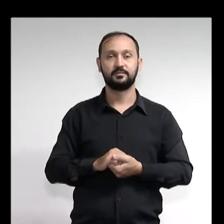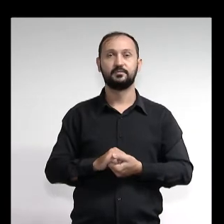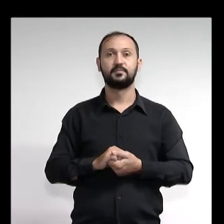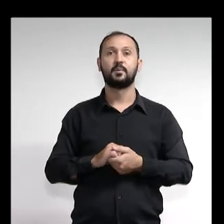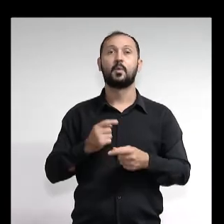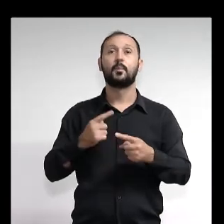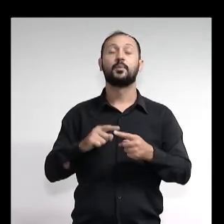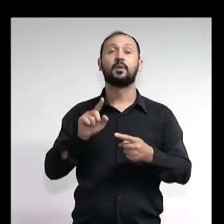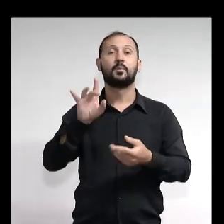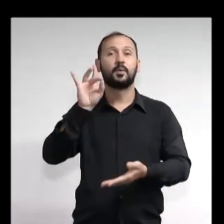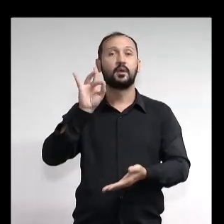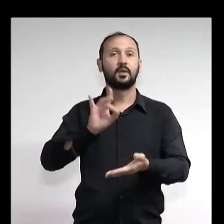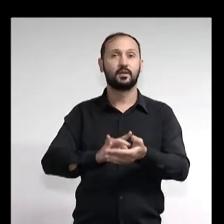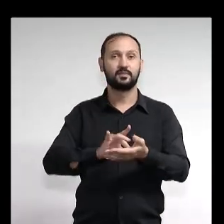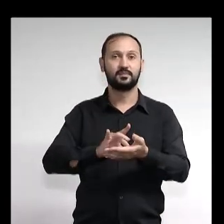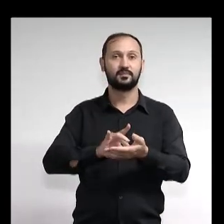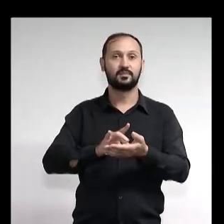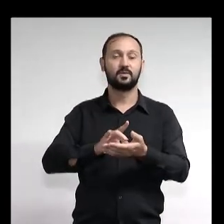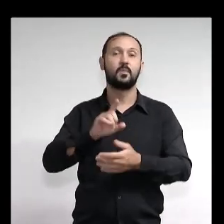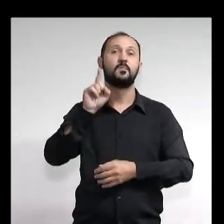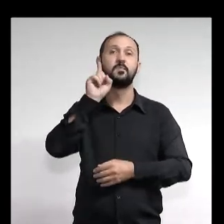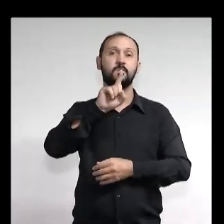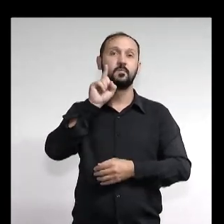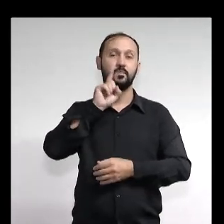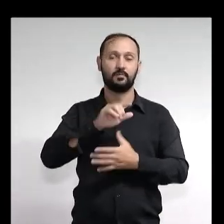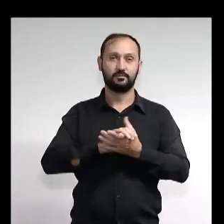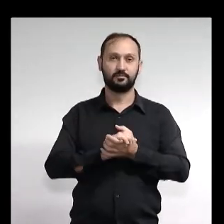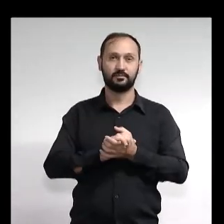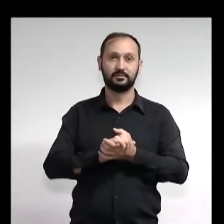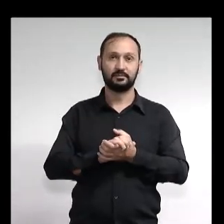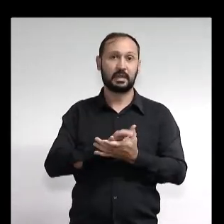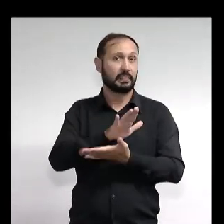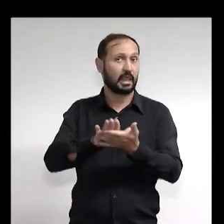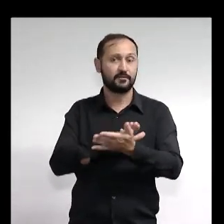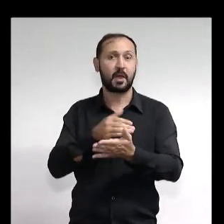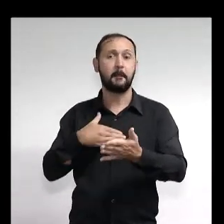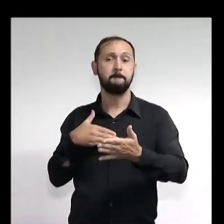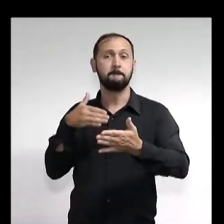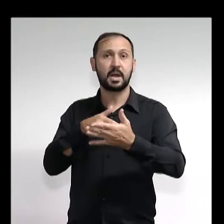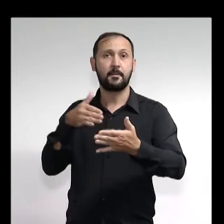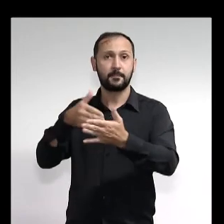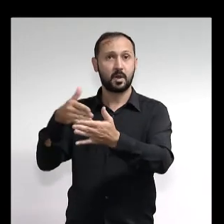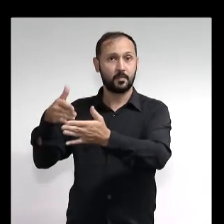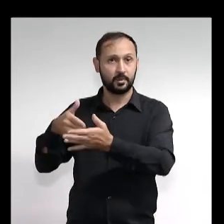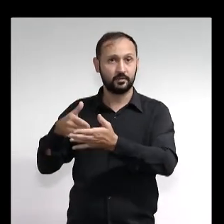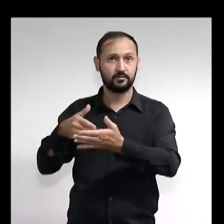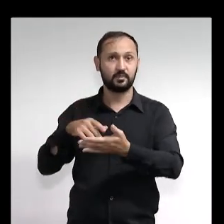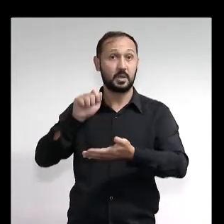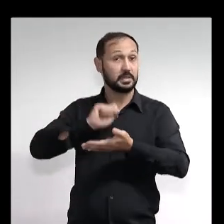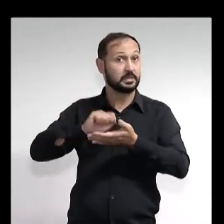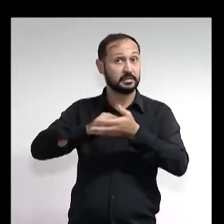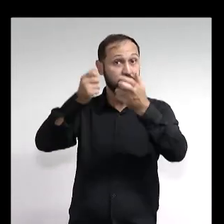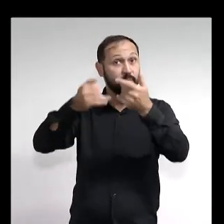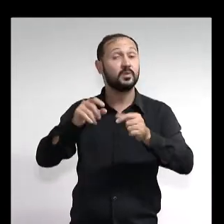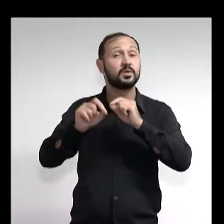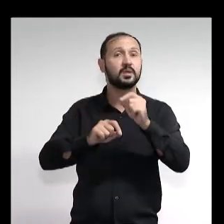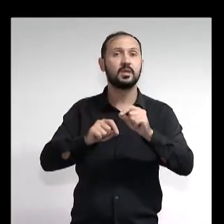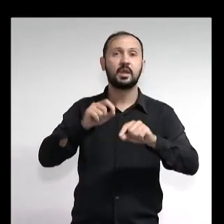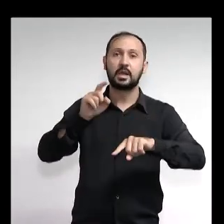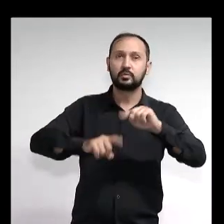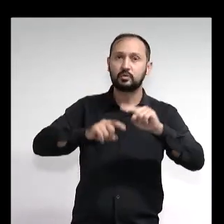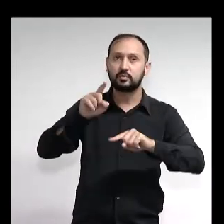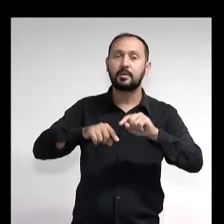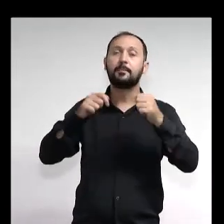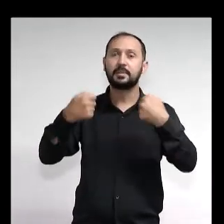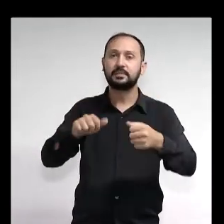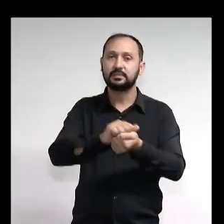melhorado? Porque ele vem de uma realidade norte-americana. Nada impede, e até mesmo Renzulli coloca que cada um